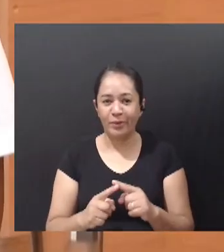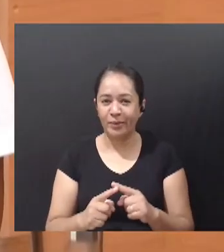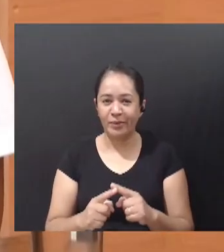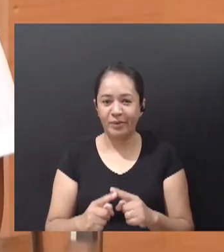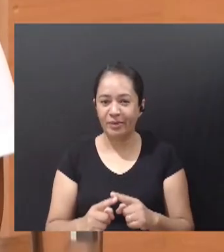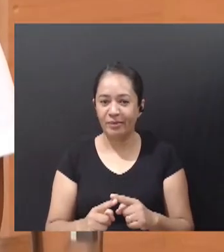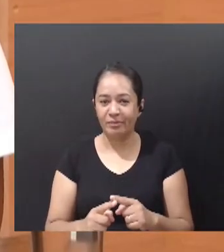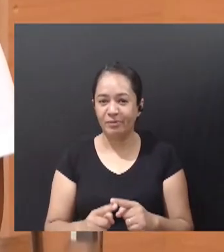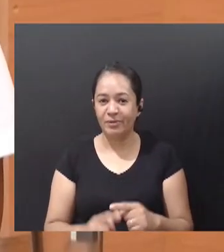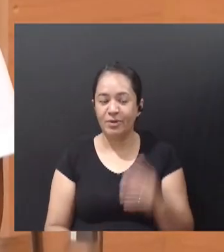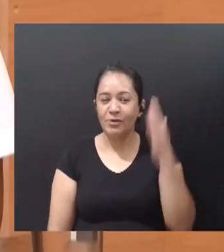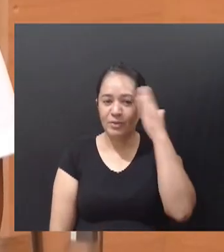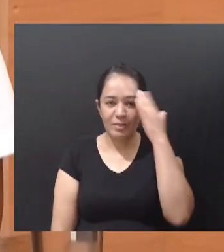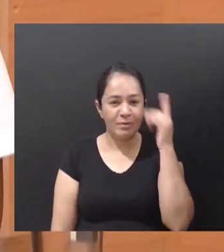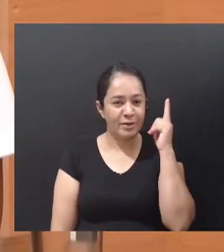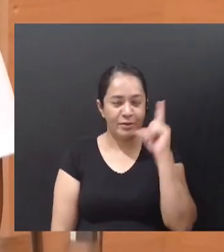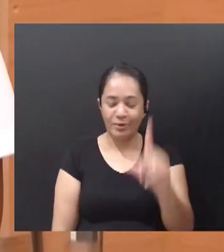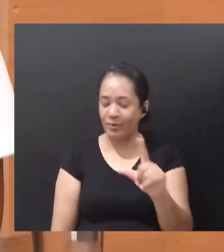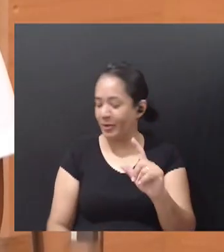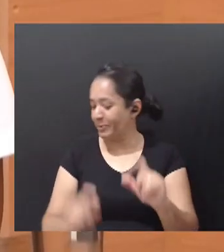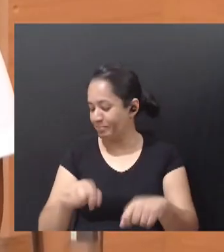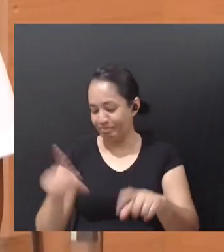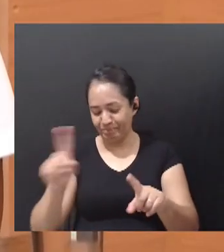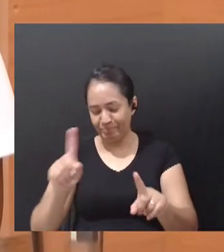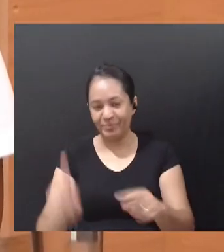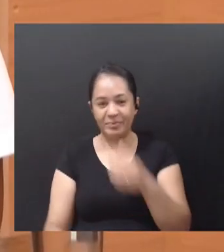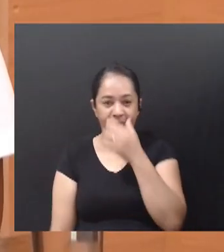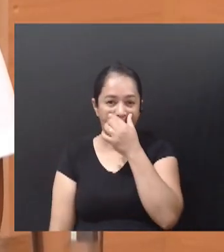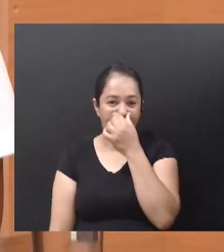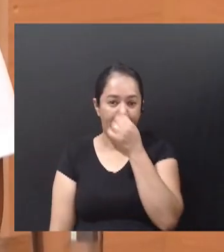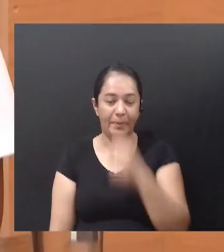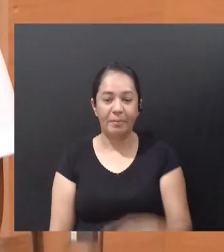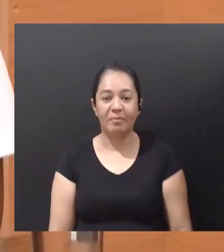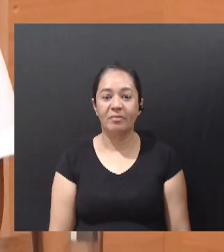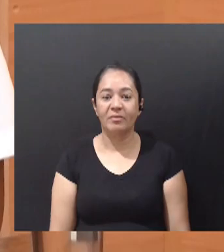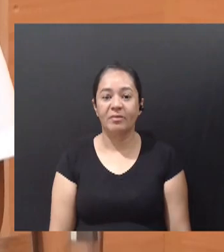eu não seria capaz. Mas dizer que